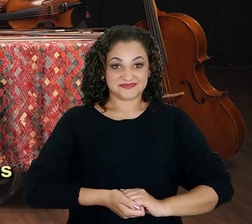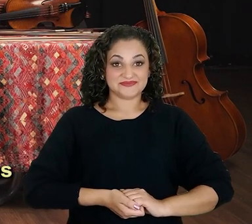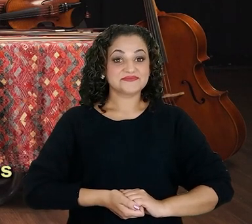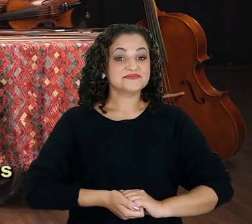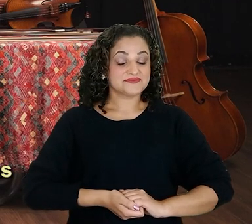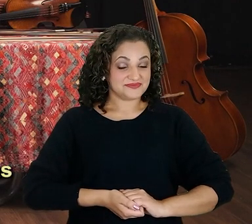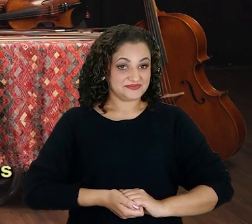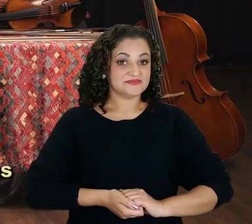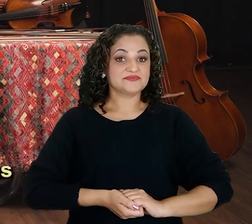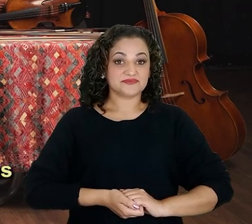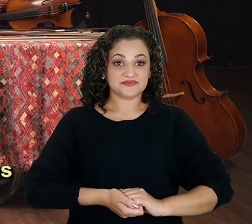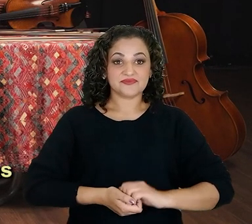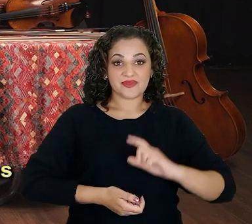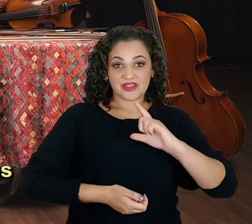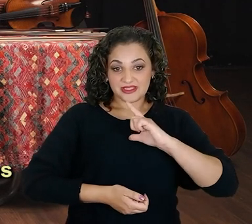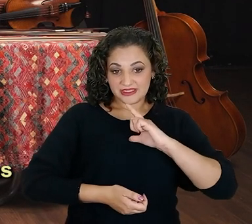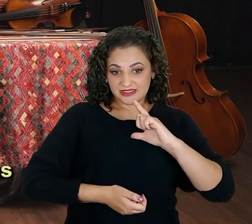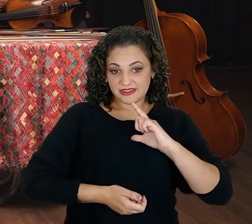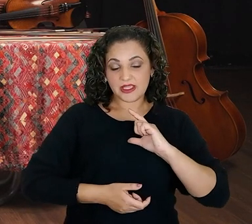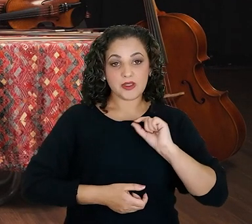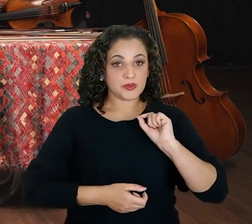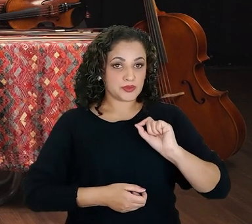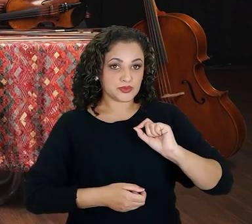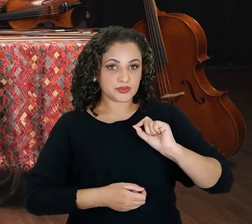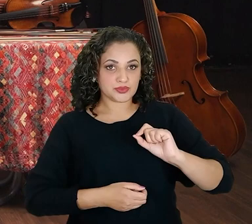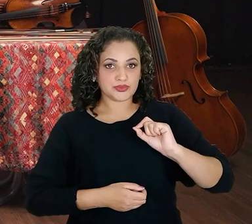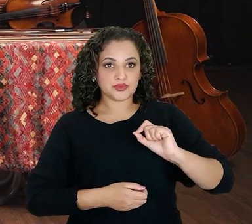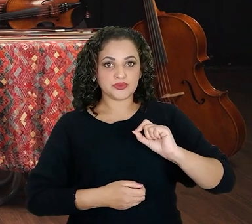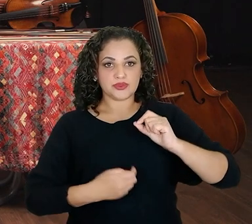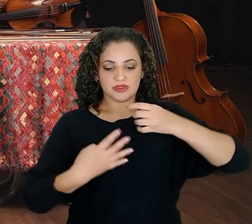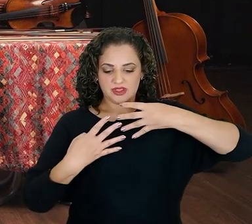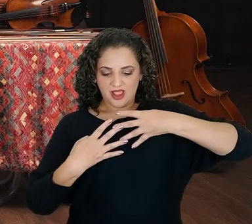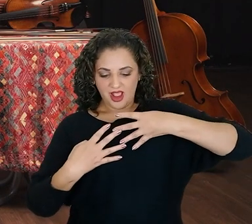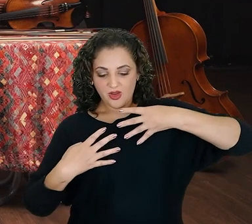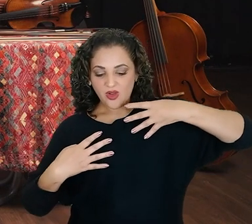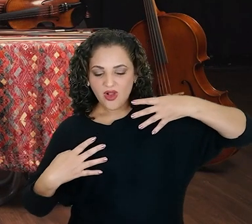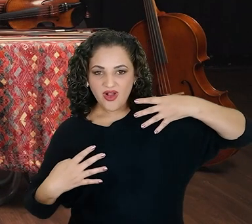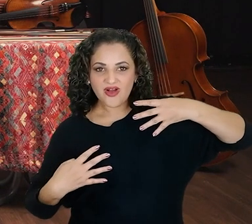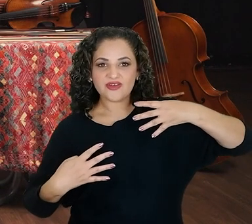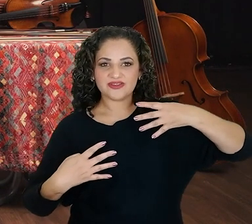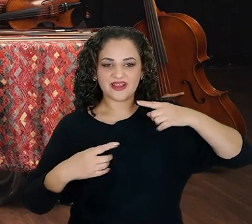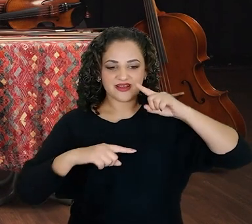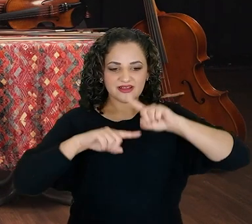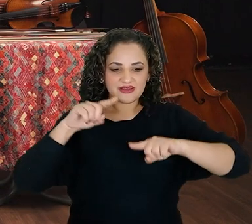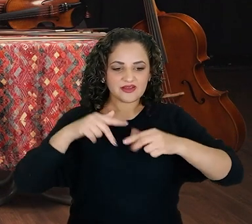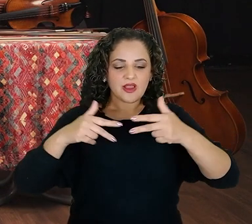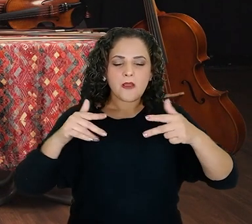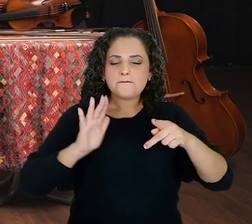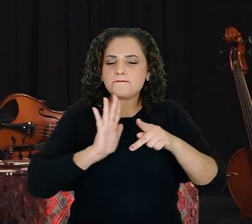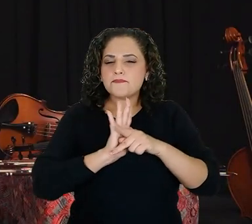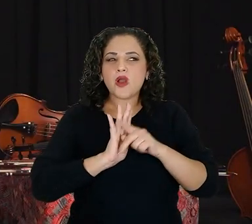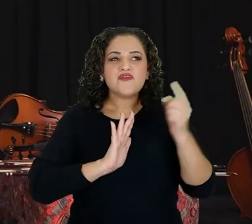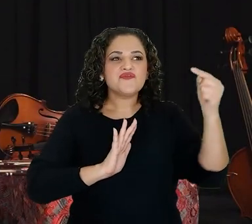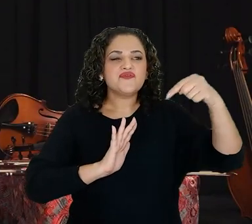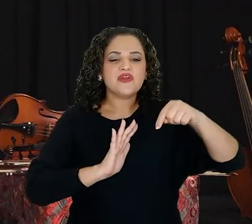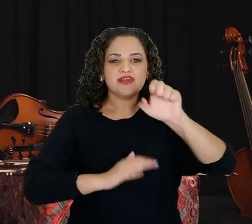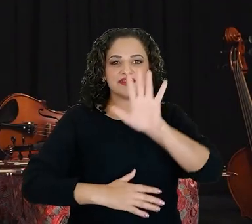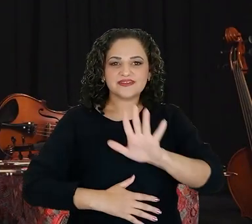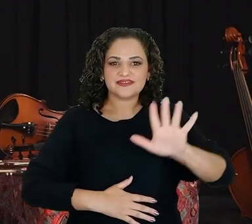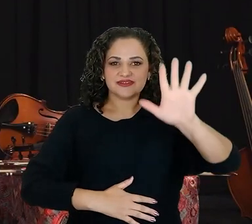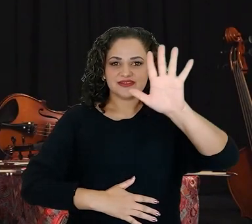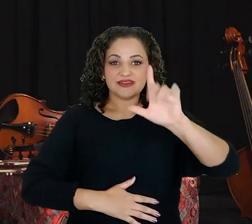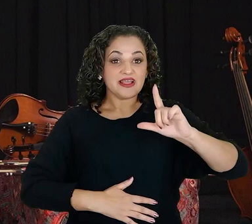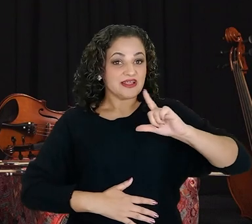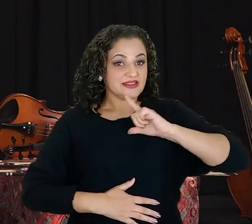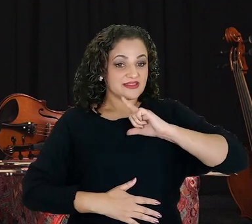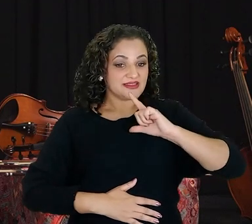e continuando na família de cordas desses instrumentos que vieram da Europa né o violino violoncelo violoncelo e a gente tem o contrabaixo